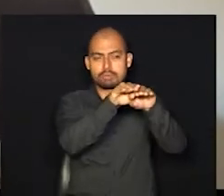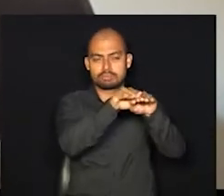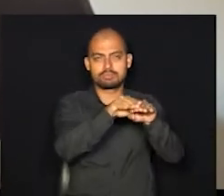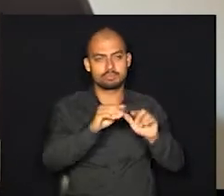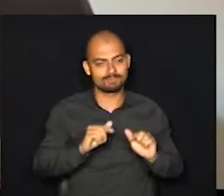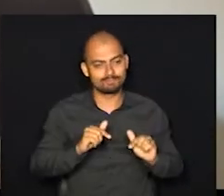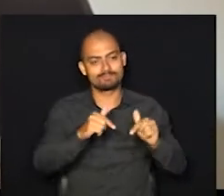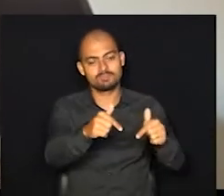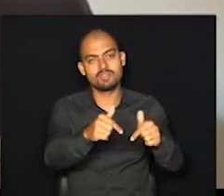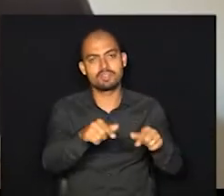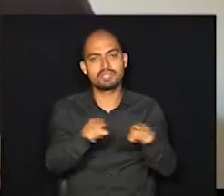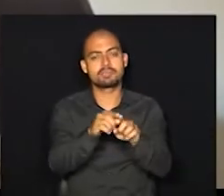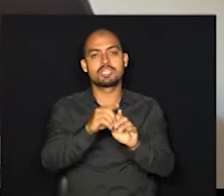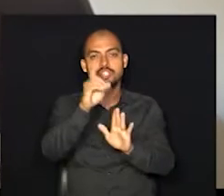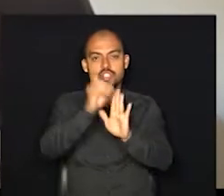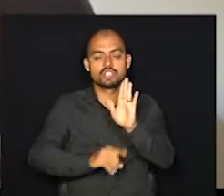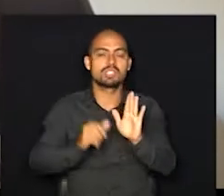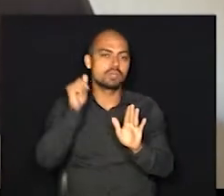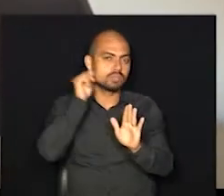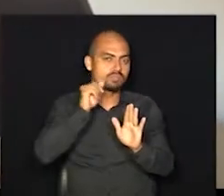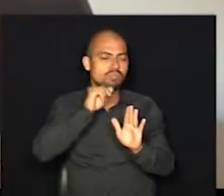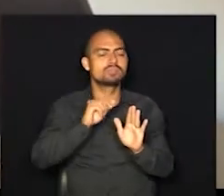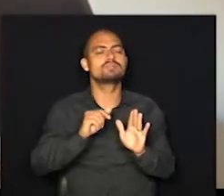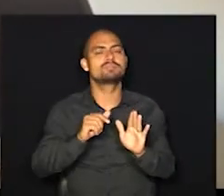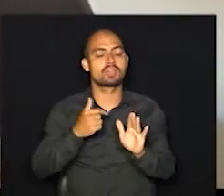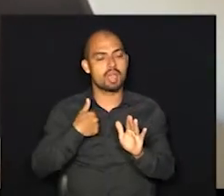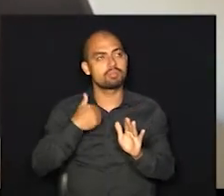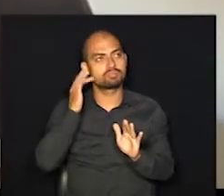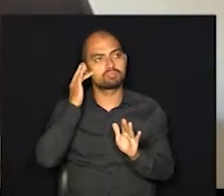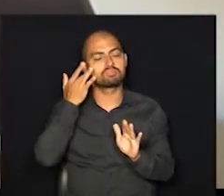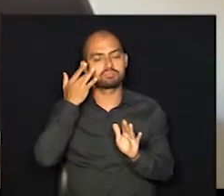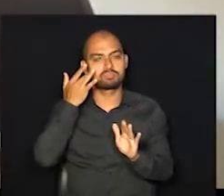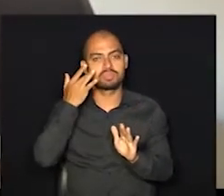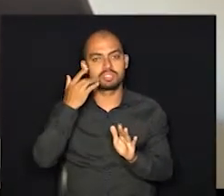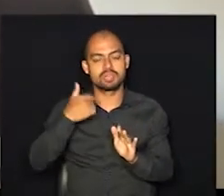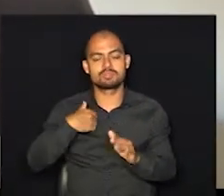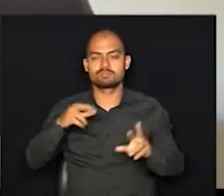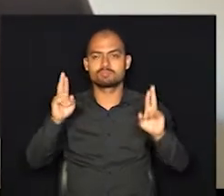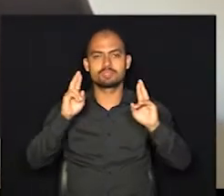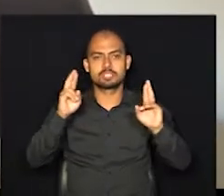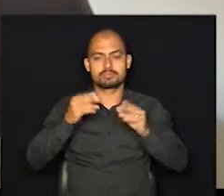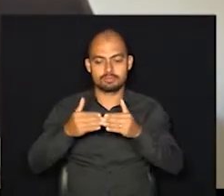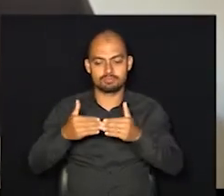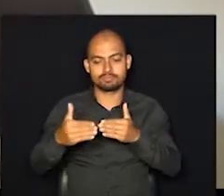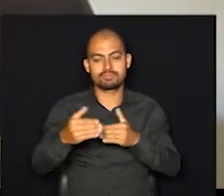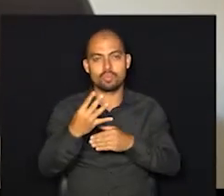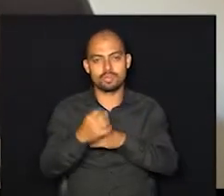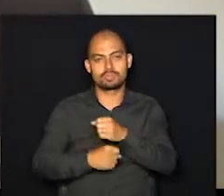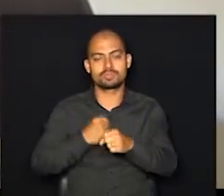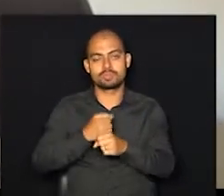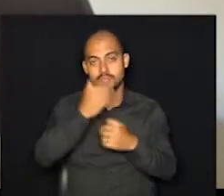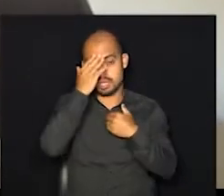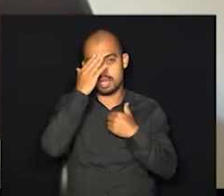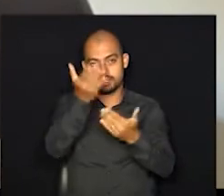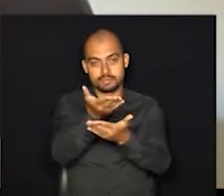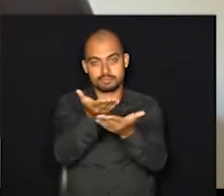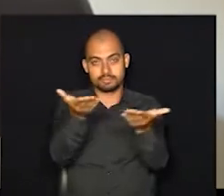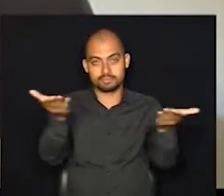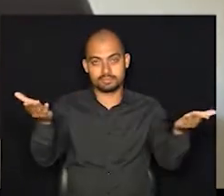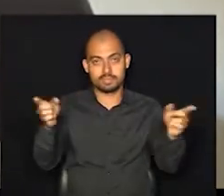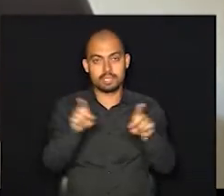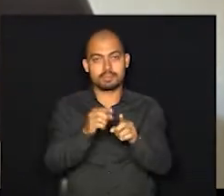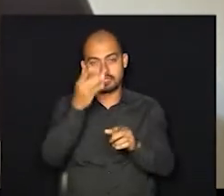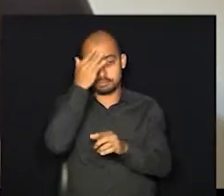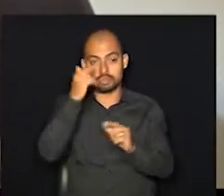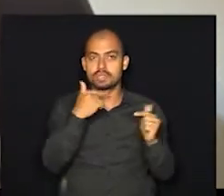os serviços públicos, que defenda o direito das mulheres. E eu acho que esse que eu espero para o próximo período. Quero agradecer também todo